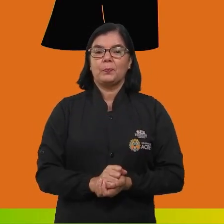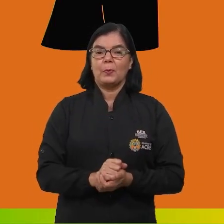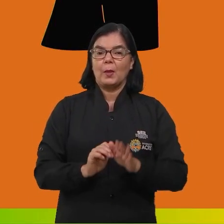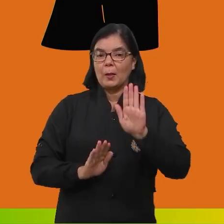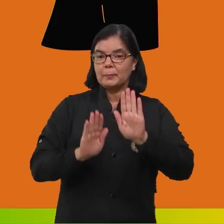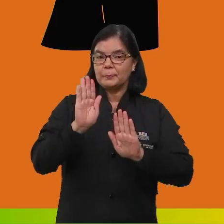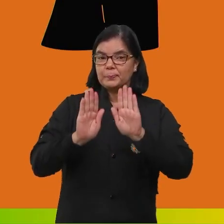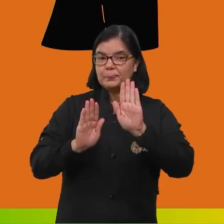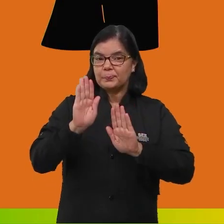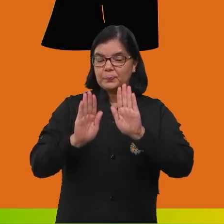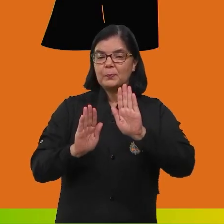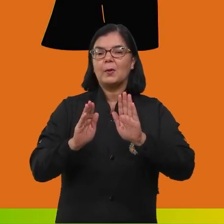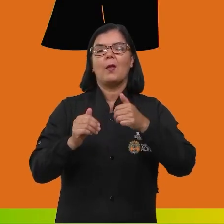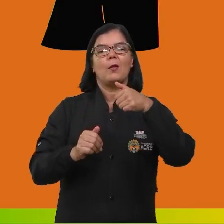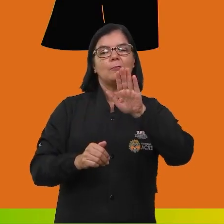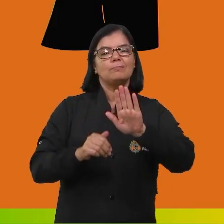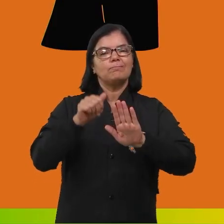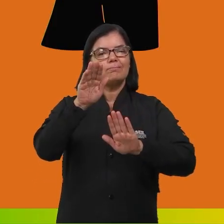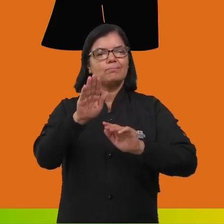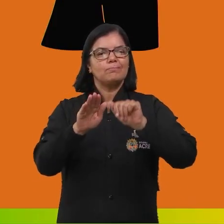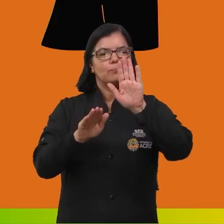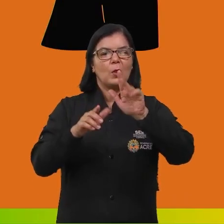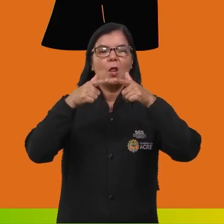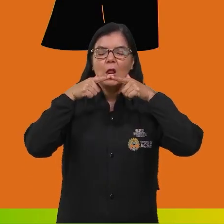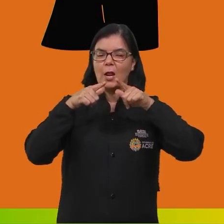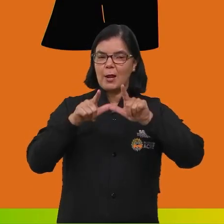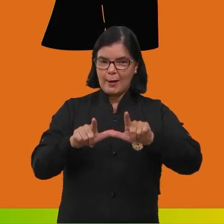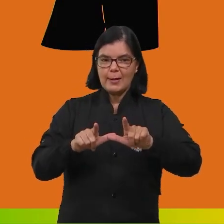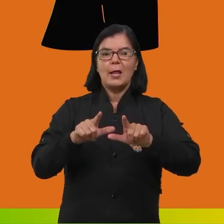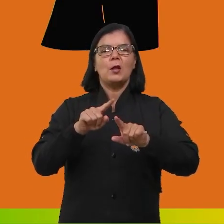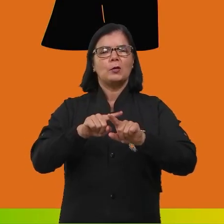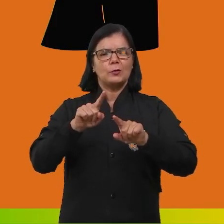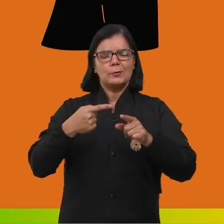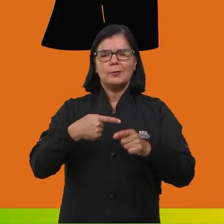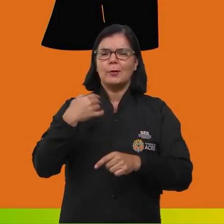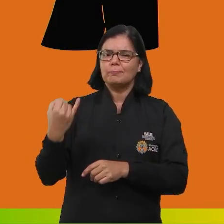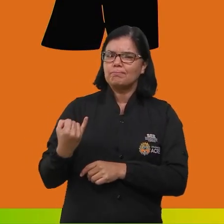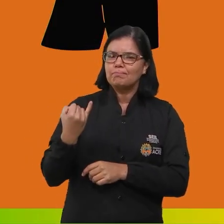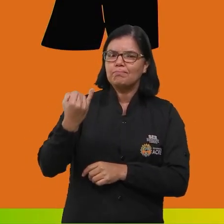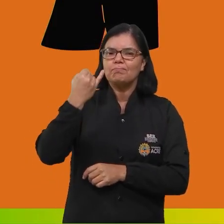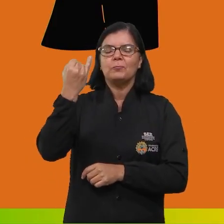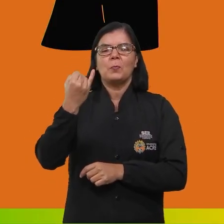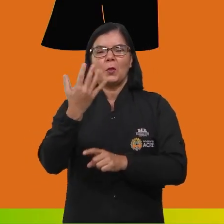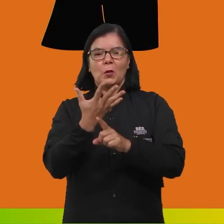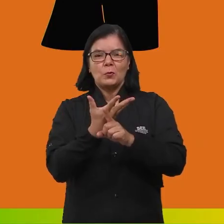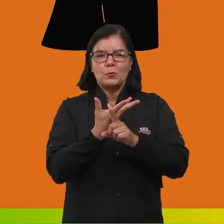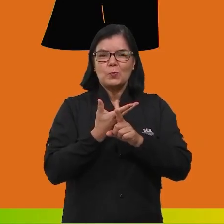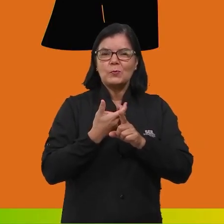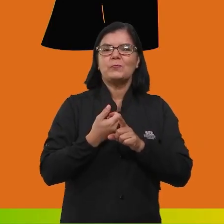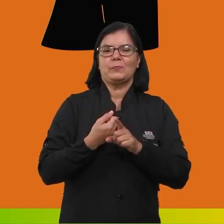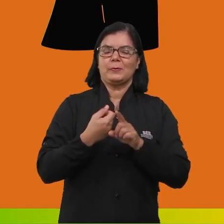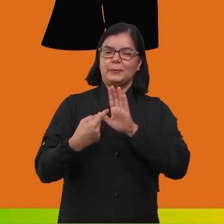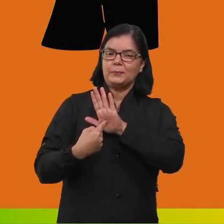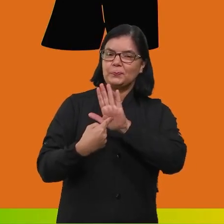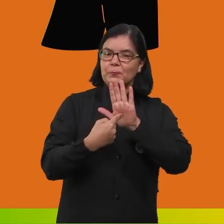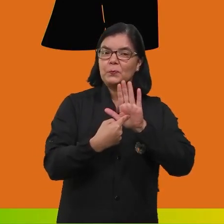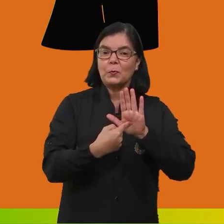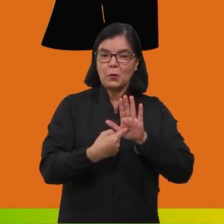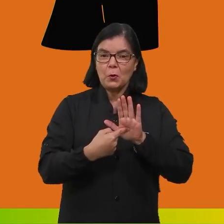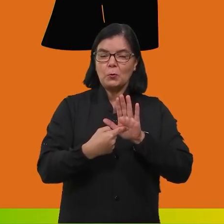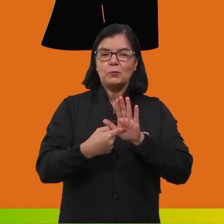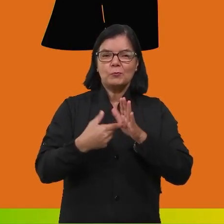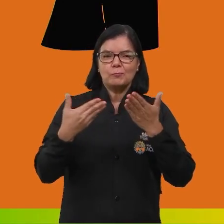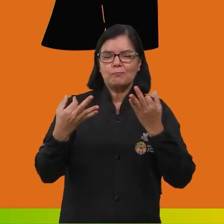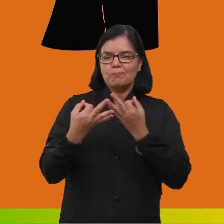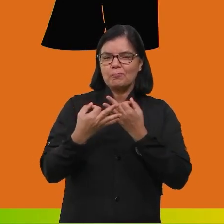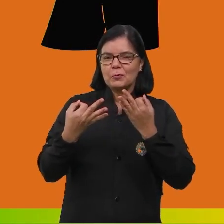Na pantomima e mímica, essa linguagem ancestral atinge seu ápice artístico, revelando o